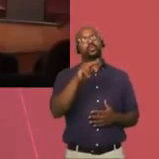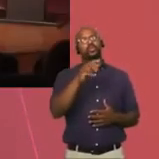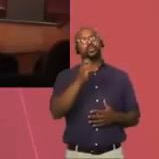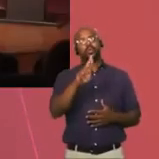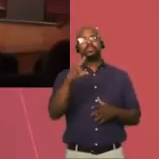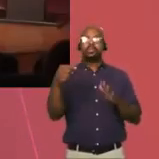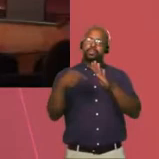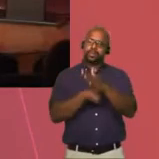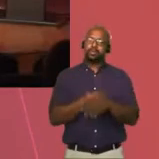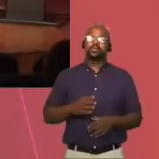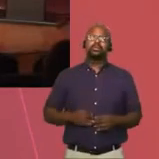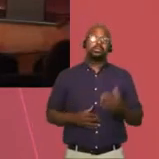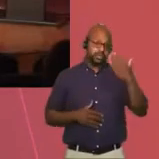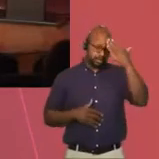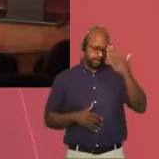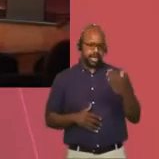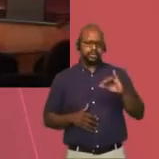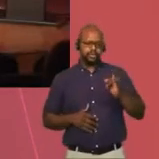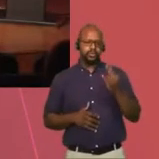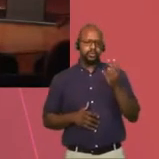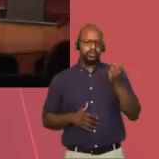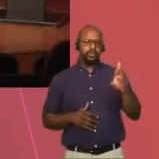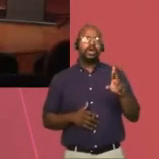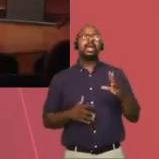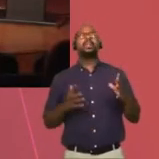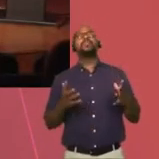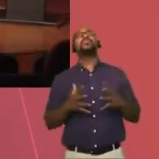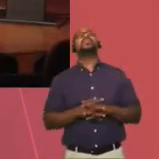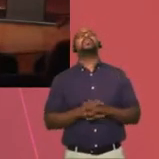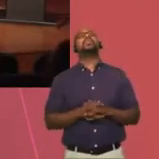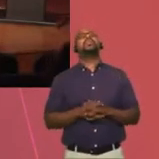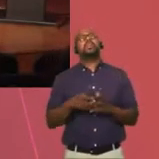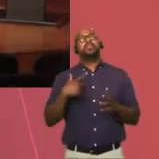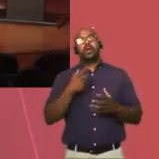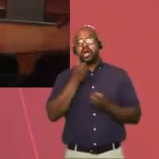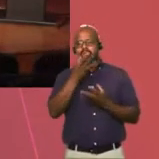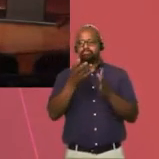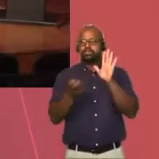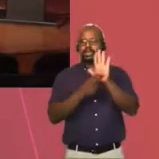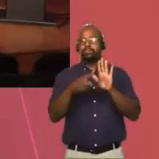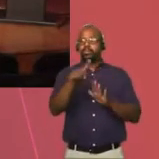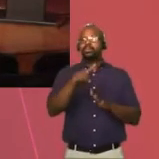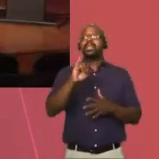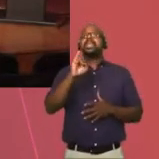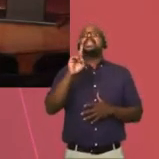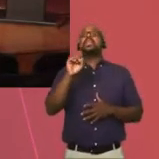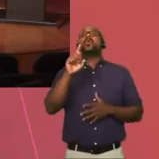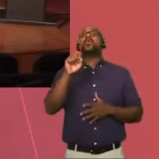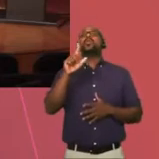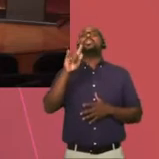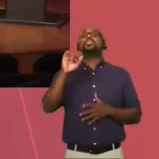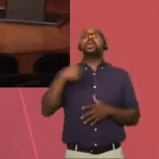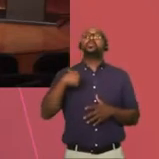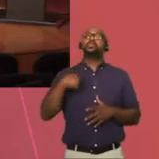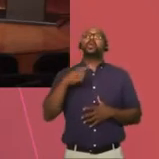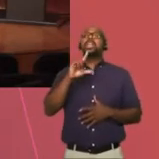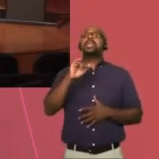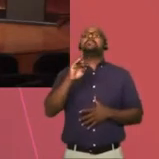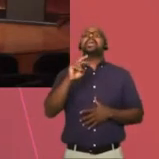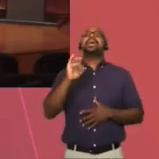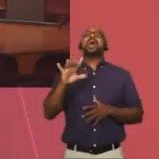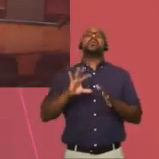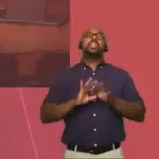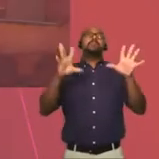pela sua pergunta é muito obrigado Júlio eu vou declarar para você que por ideologia eu sou uma pessoa Liberal